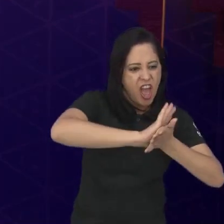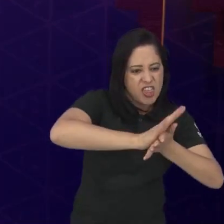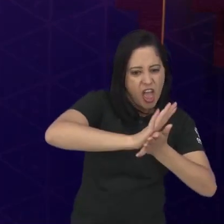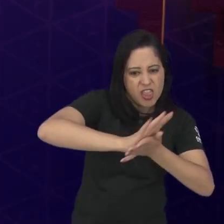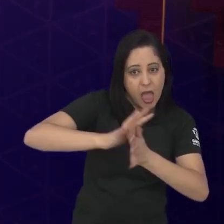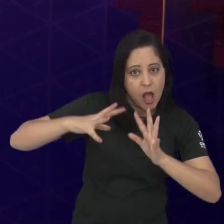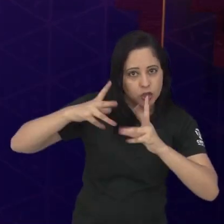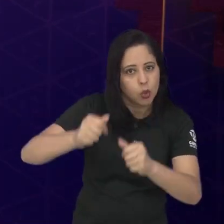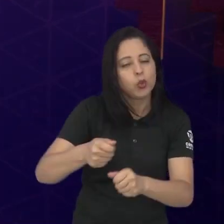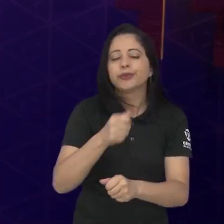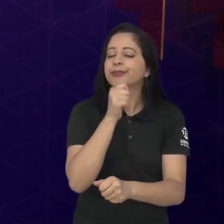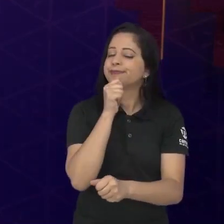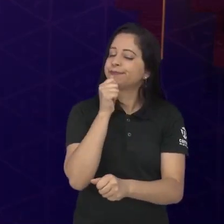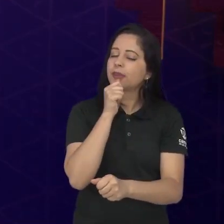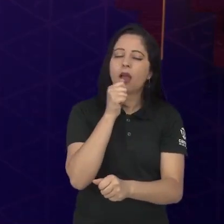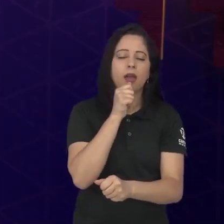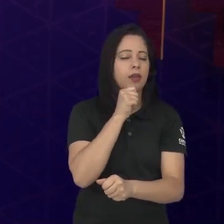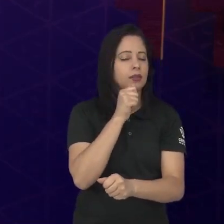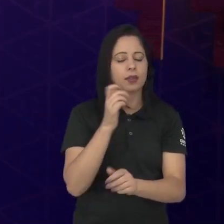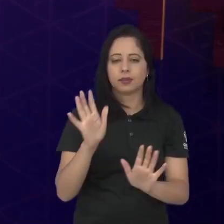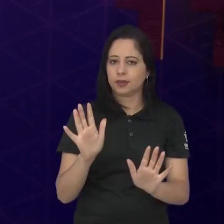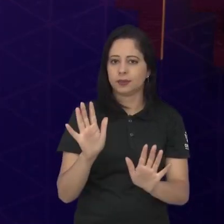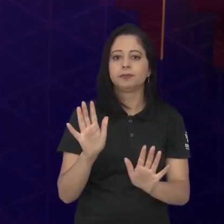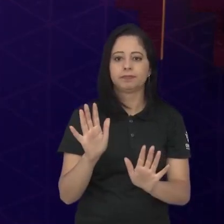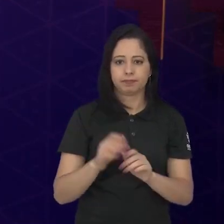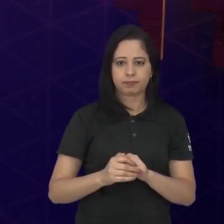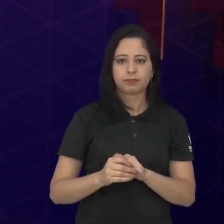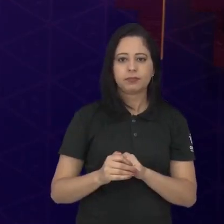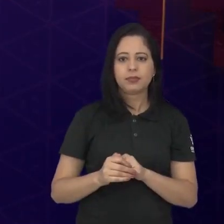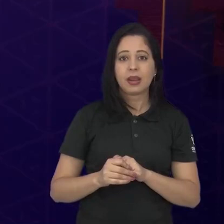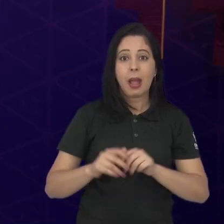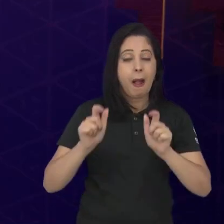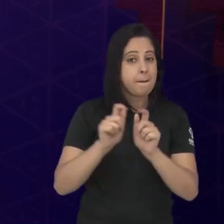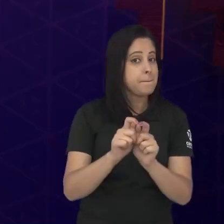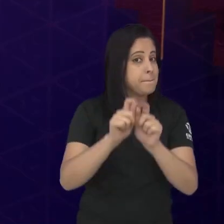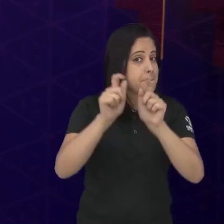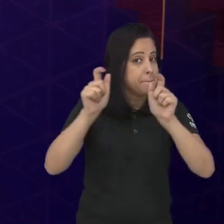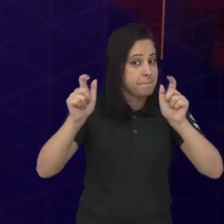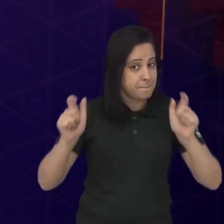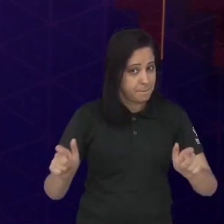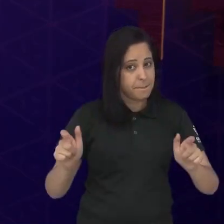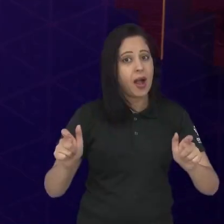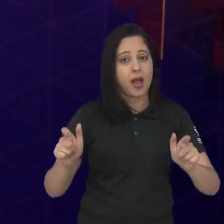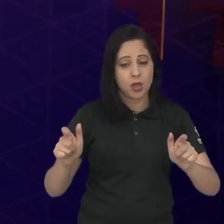acho que boa parte dos líderes mundiais, eles foram